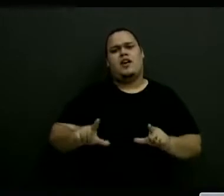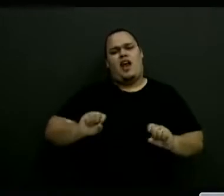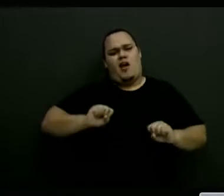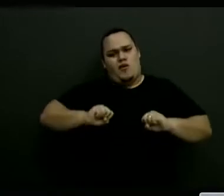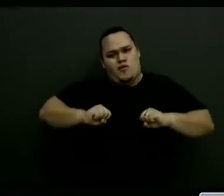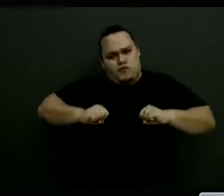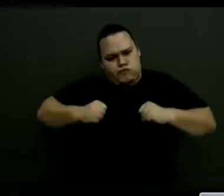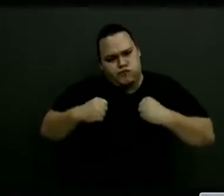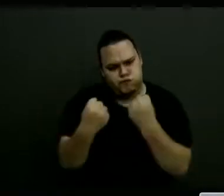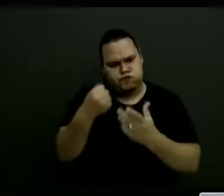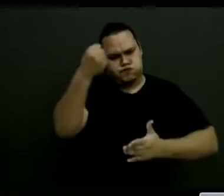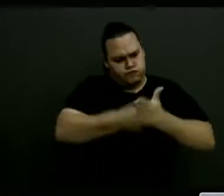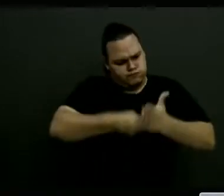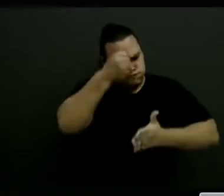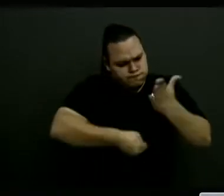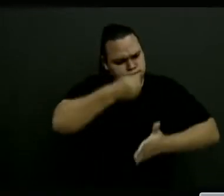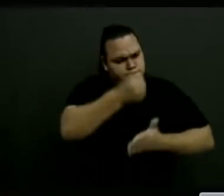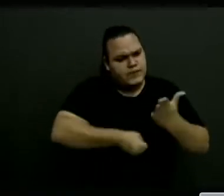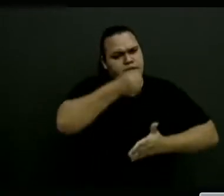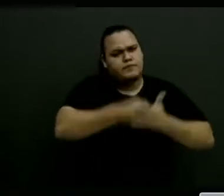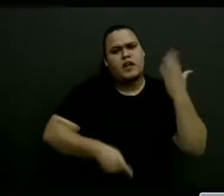fazendo coisas extraordinárias